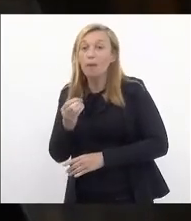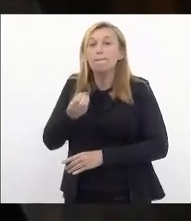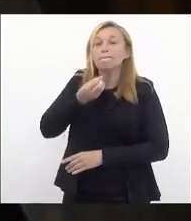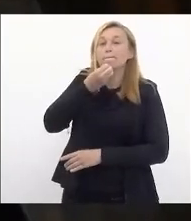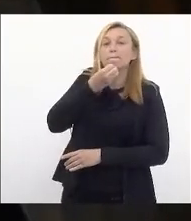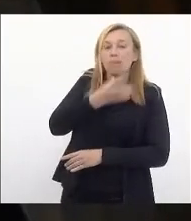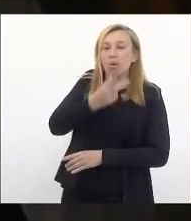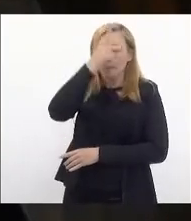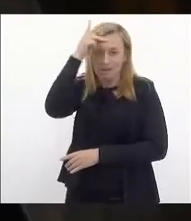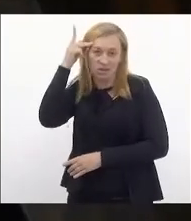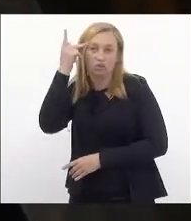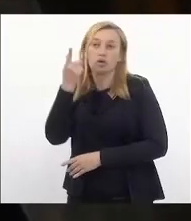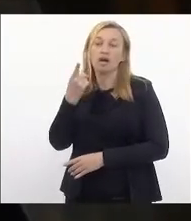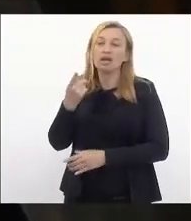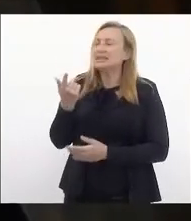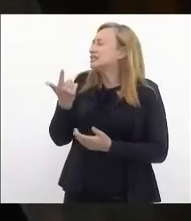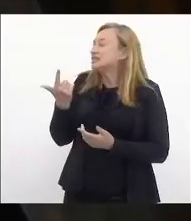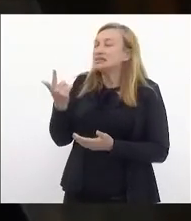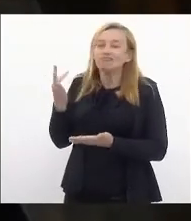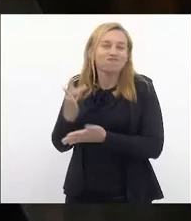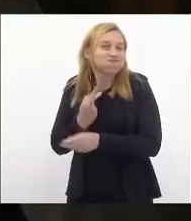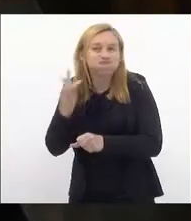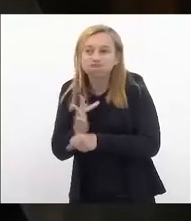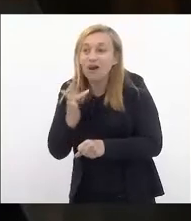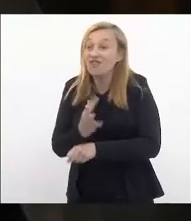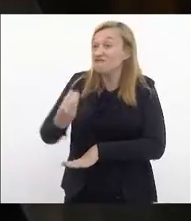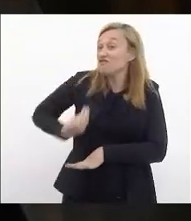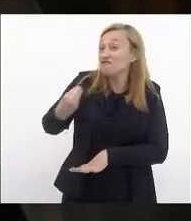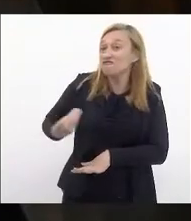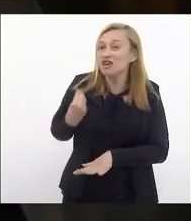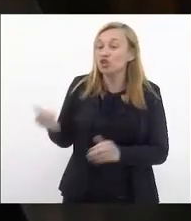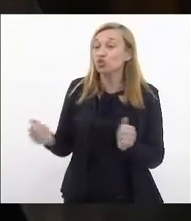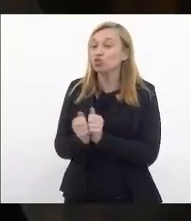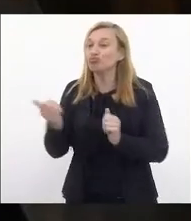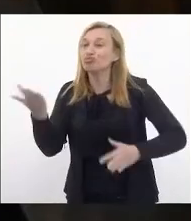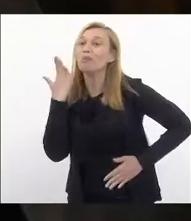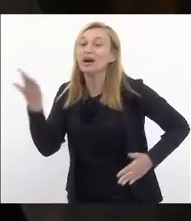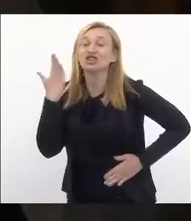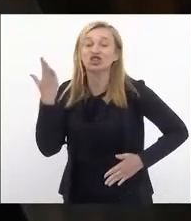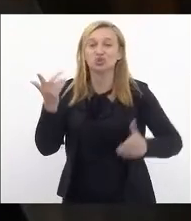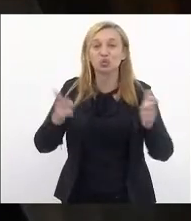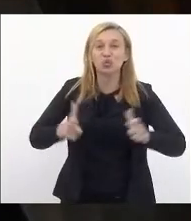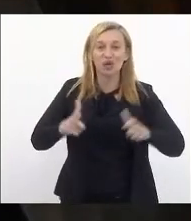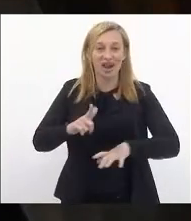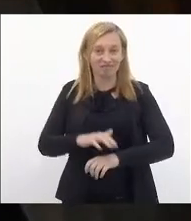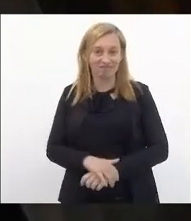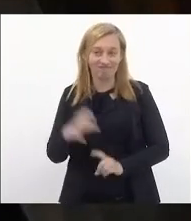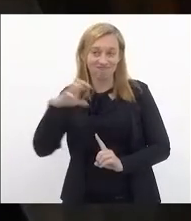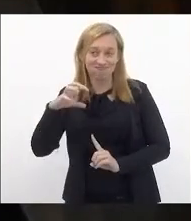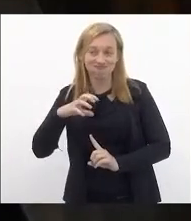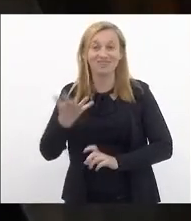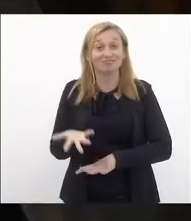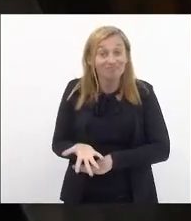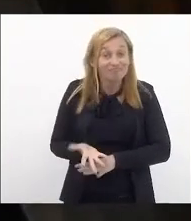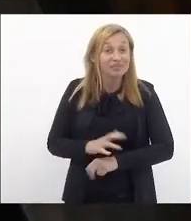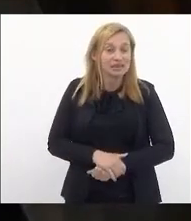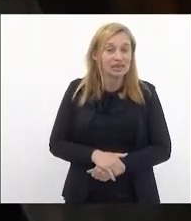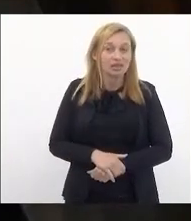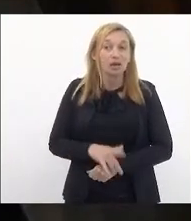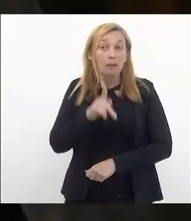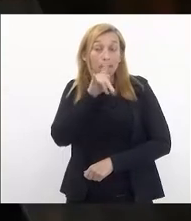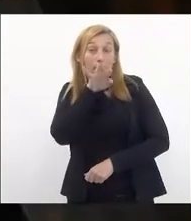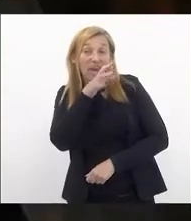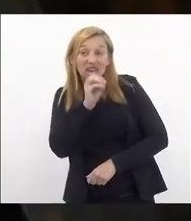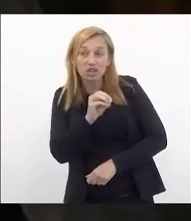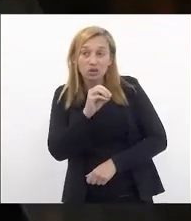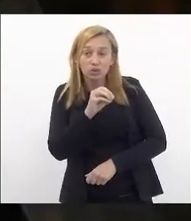bem pessoas que não aguentam mais viverem deputado oprimidas pelo tráfico Pedro Ricardo